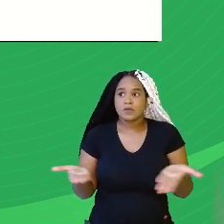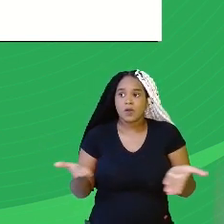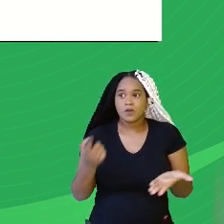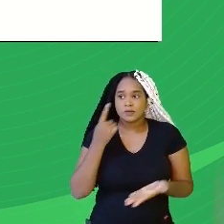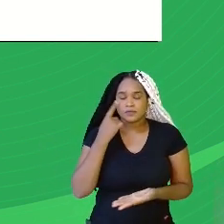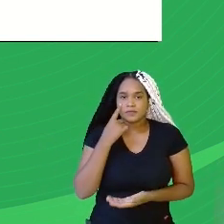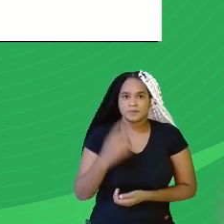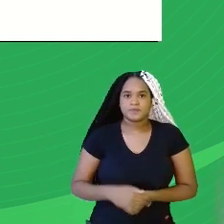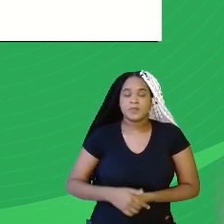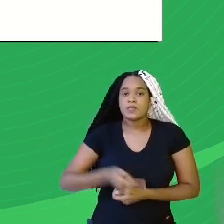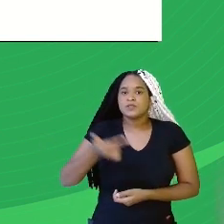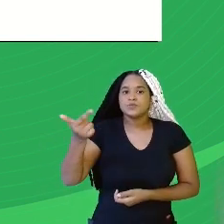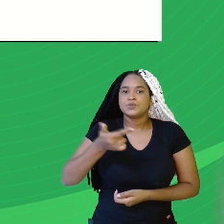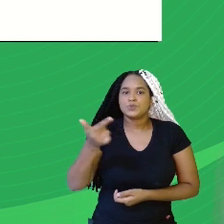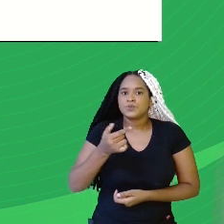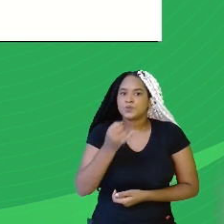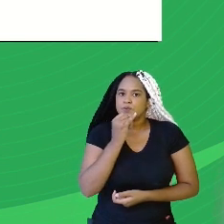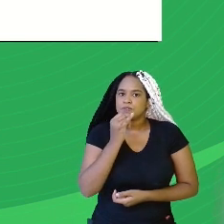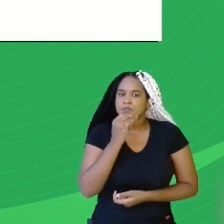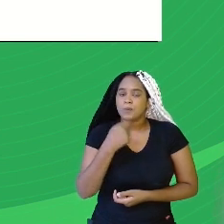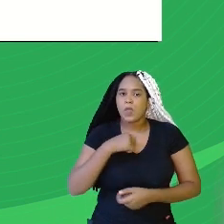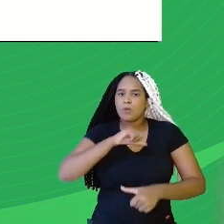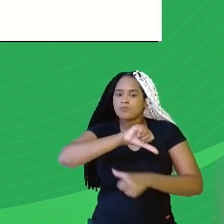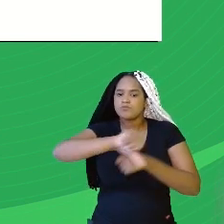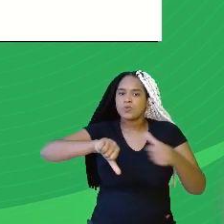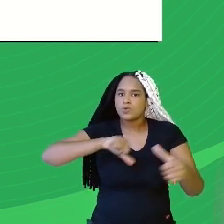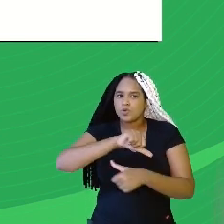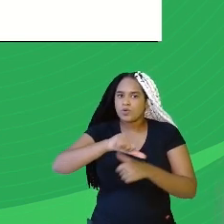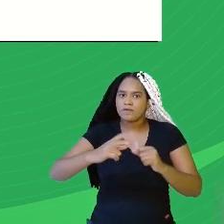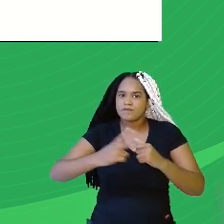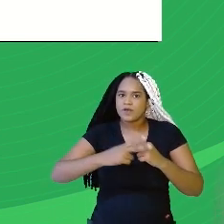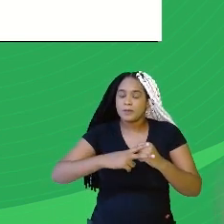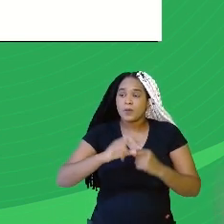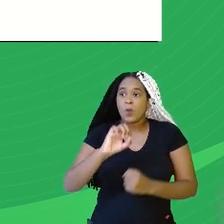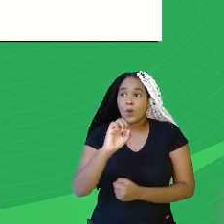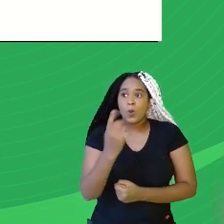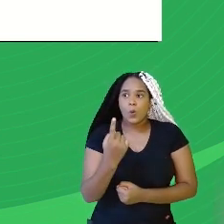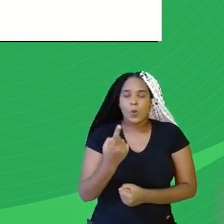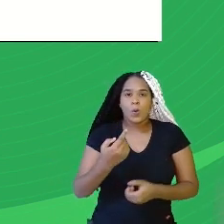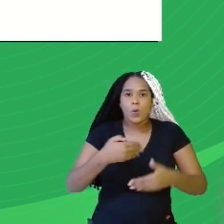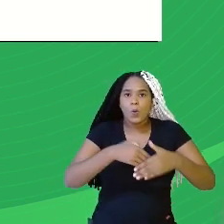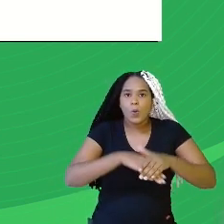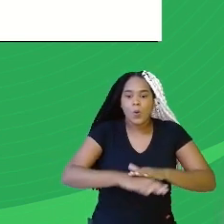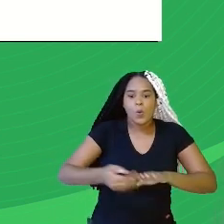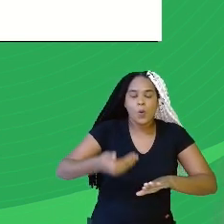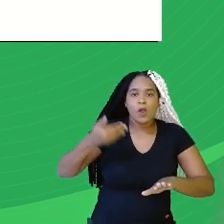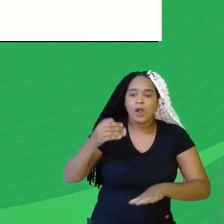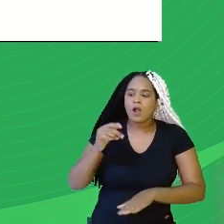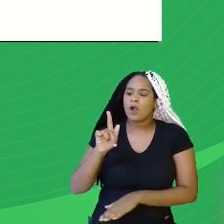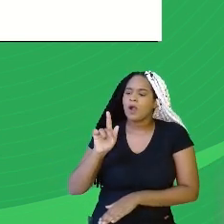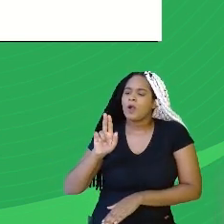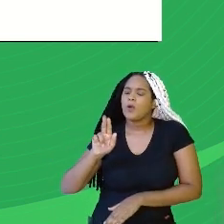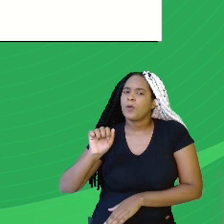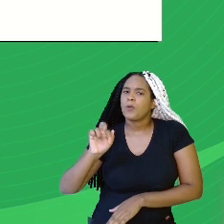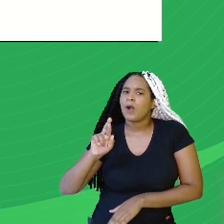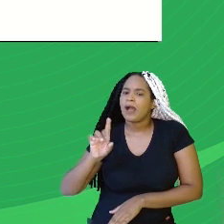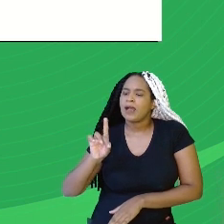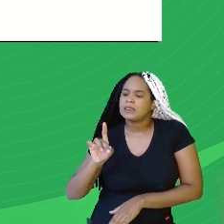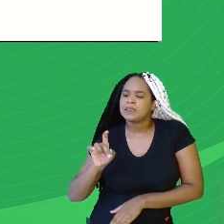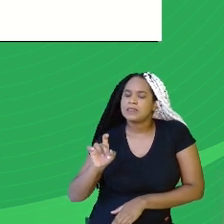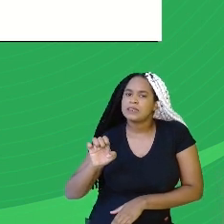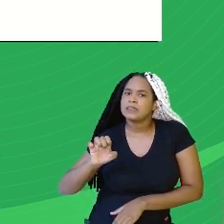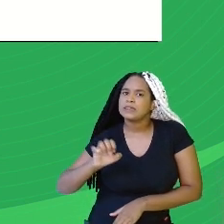o tempo que estava no presente e coloquei assim, ó. Ou guardei dinheiro e não comprei o doce. Em que tempo está? Se